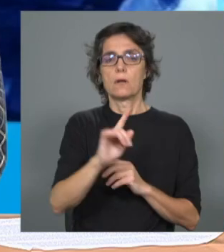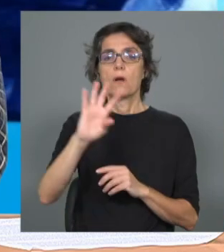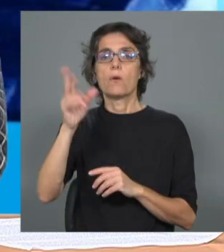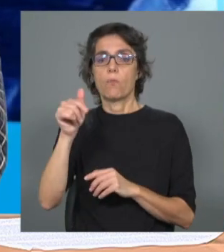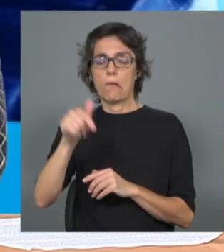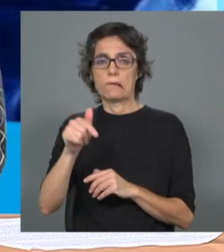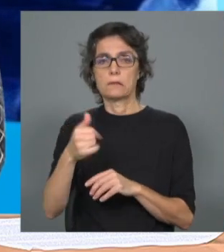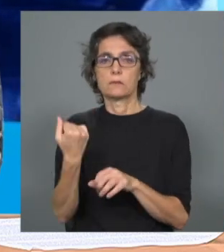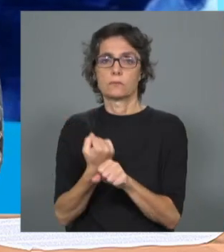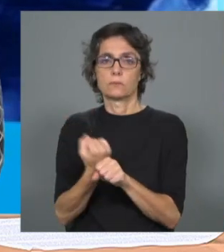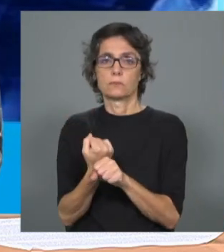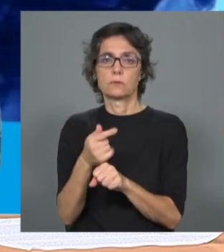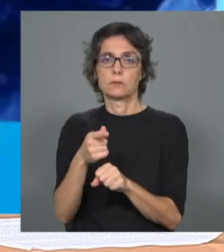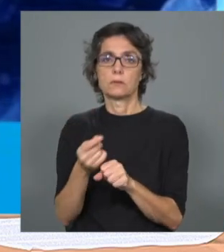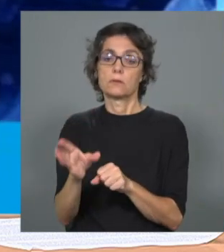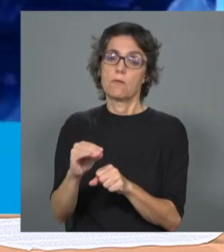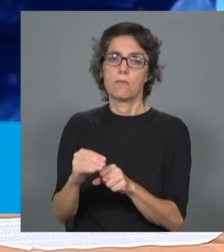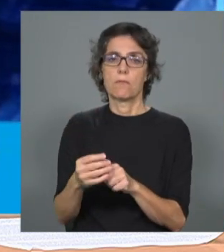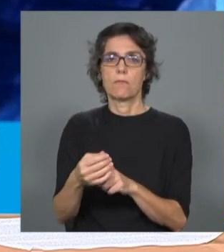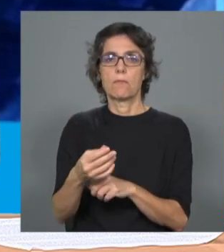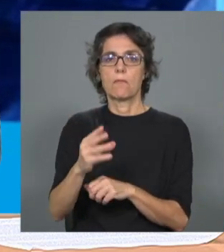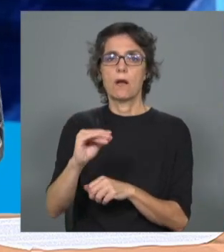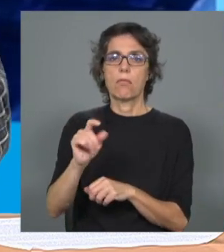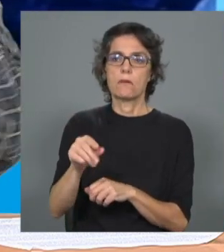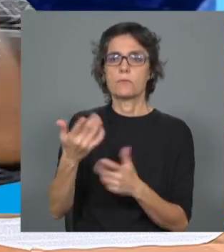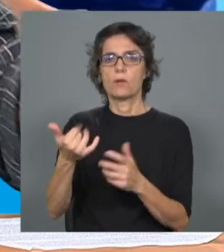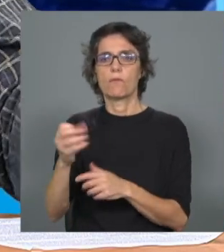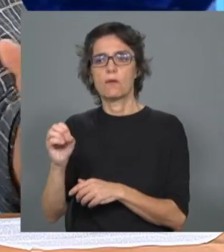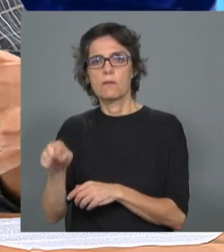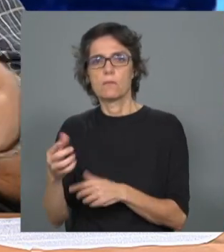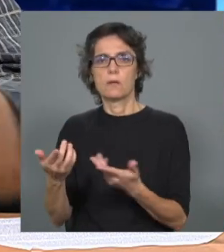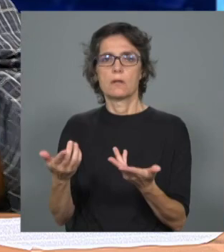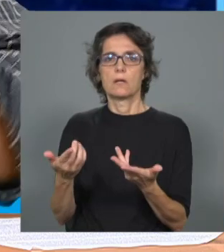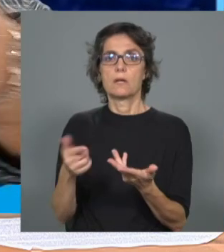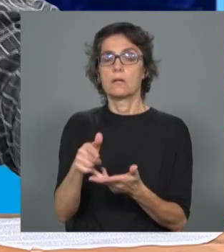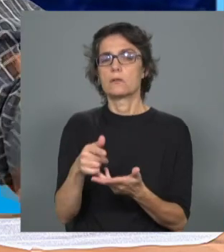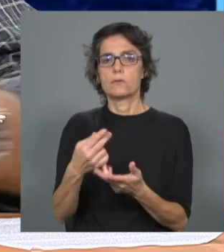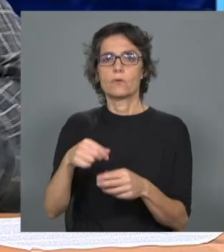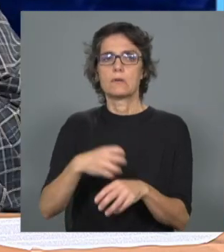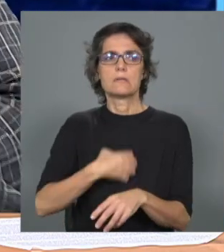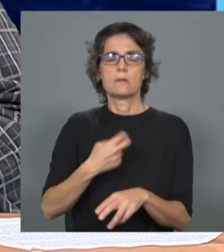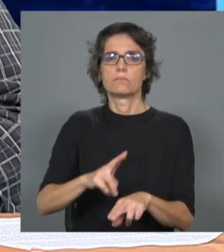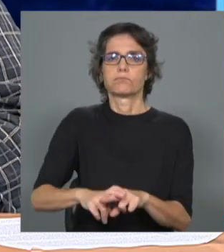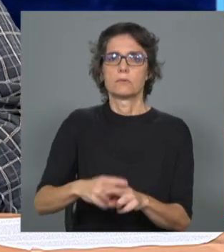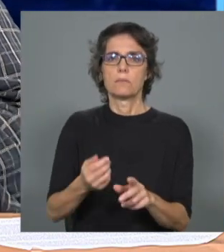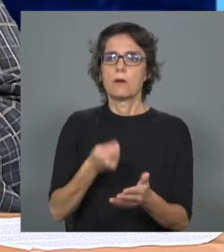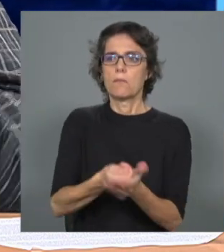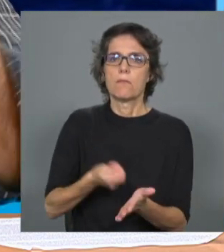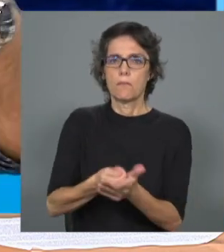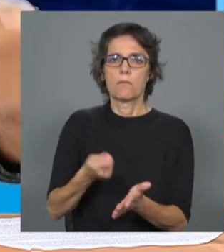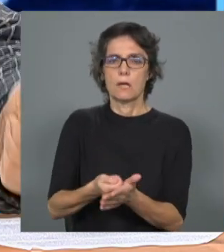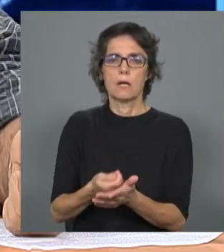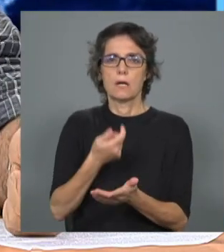ter o trabalho, outros 10 mil, outros 20 mil, então você fica ali quase já refém durante 10 anos para conseguir pagar o que